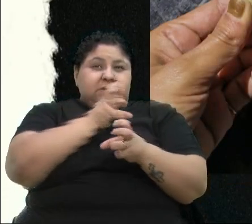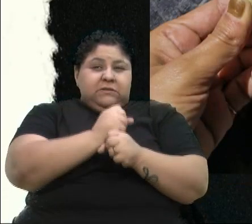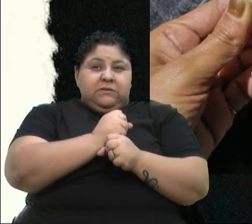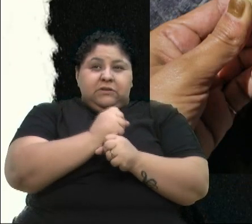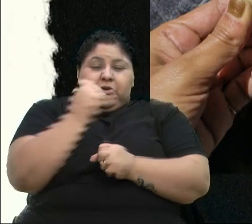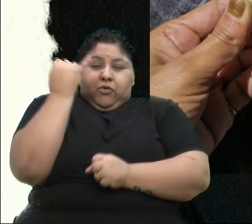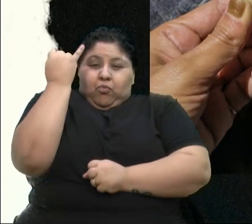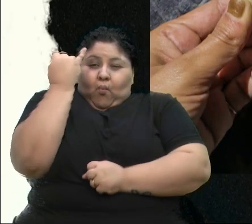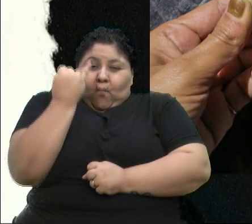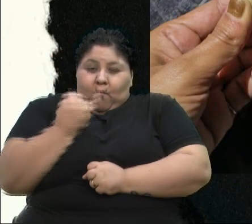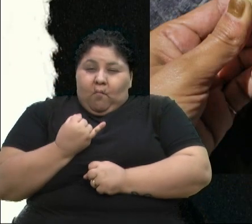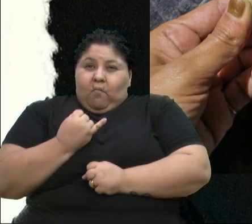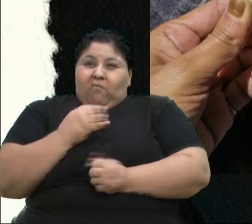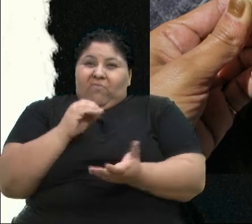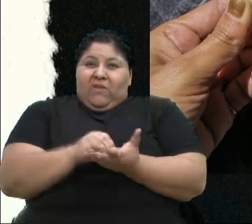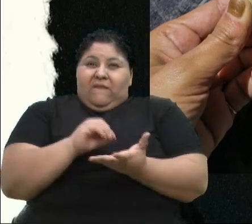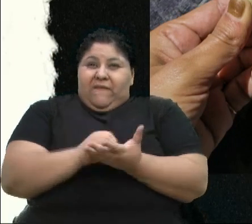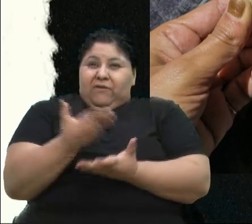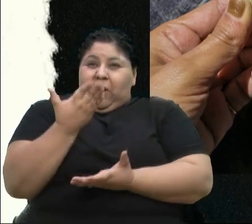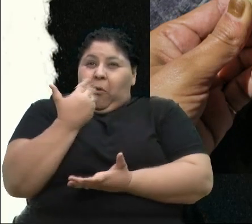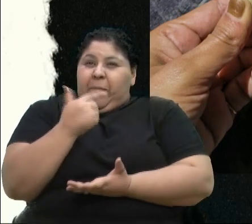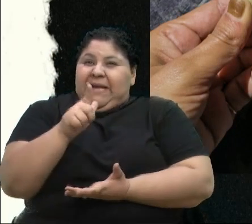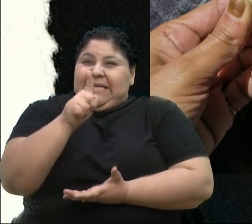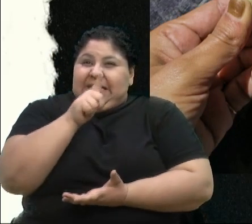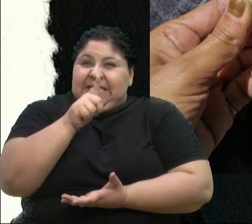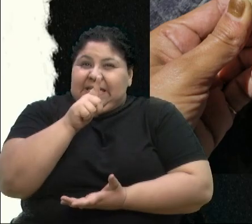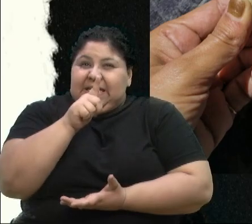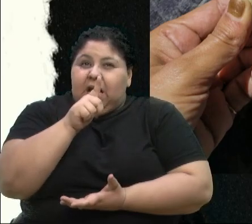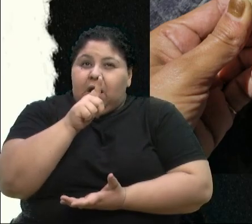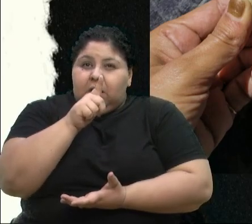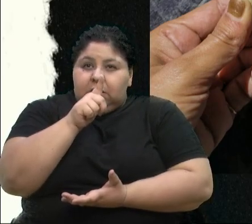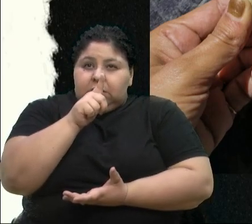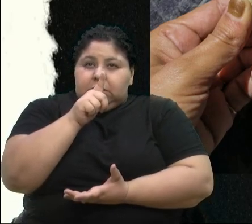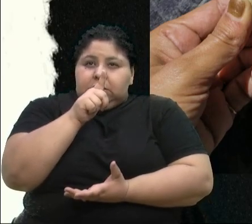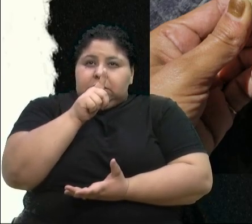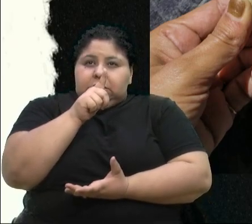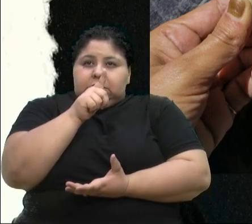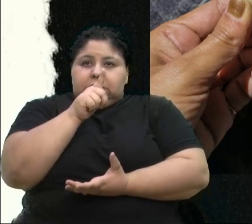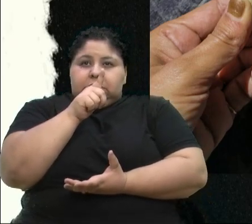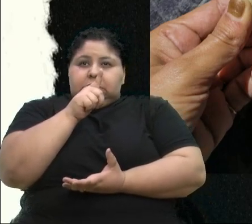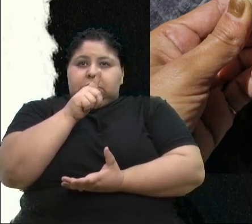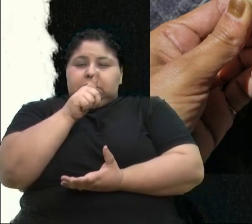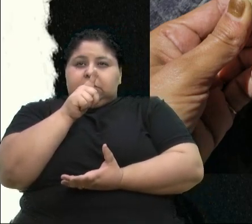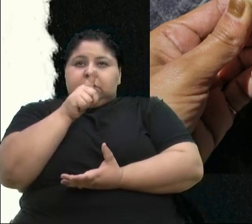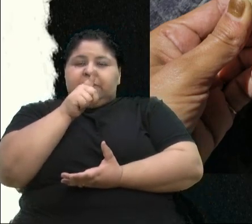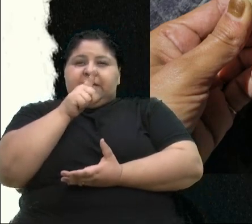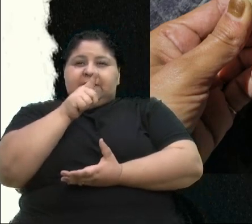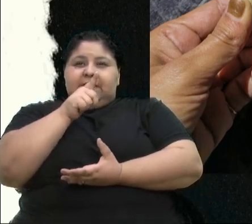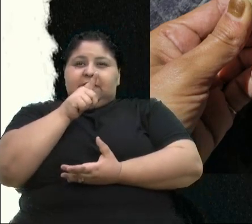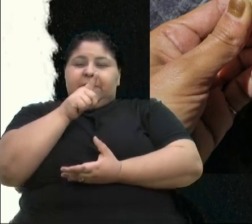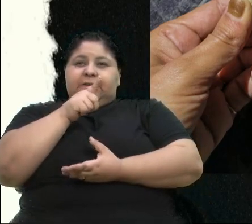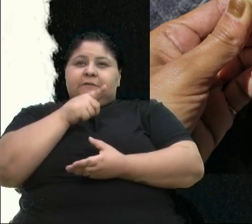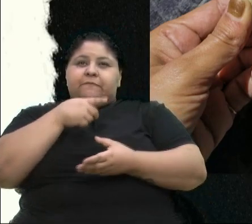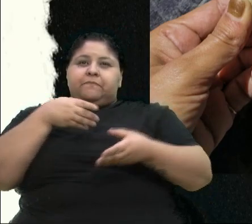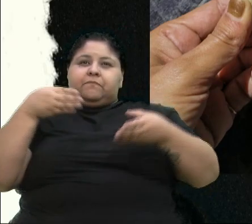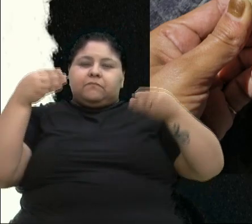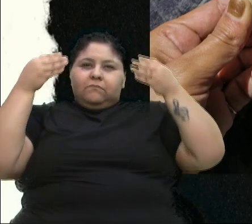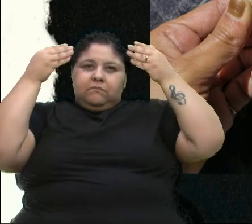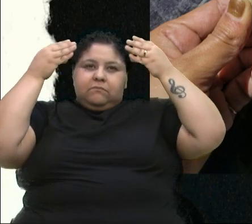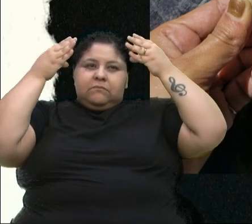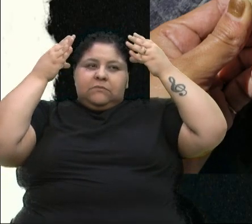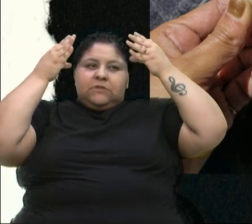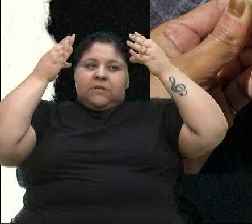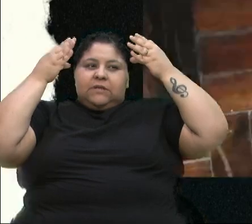anoréxicos, desidratados. Esse é um crânio de um cachorro que foi encontrado no local, com os dentes arrancados.